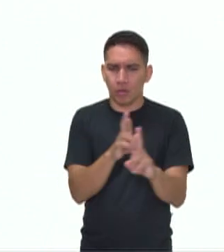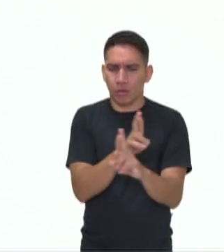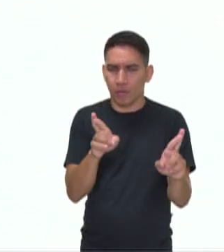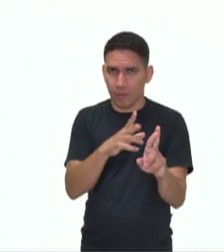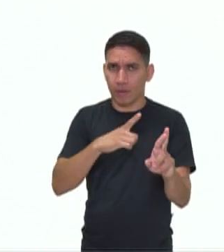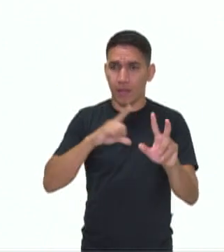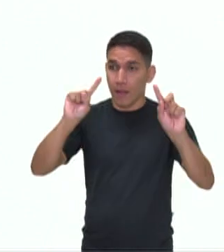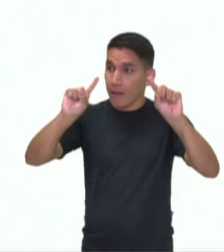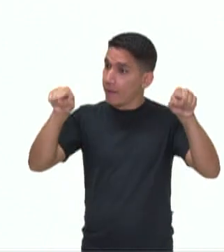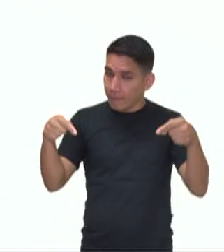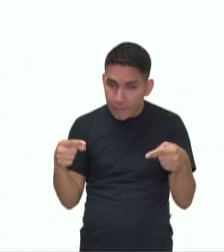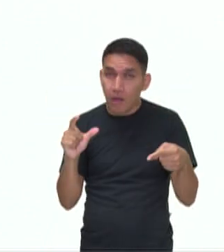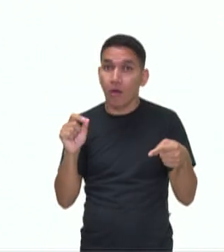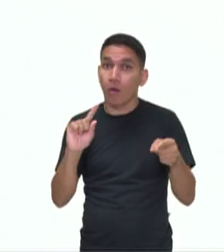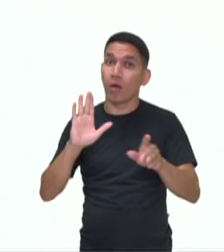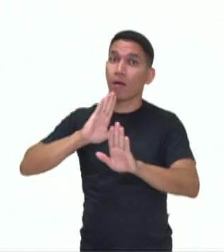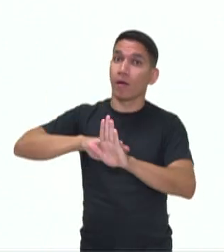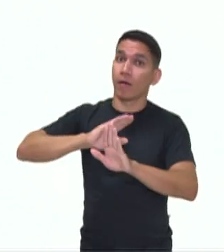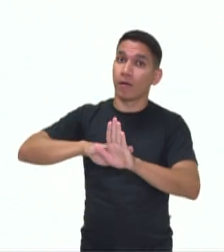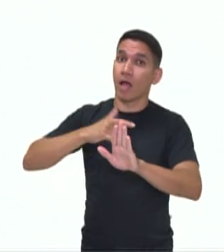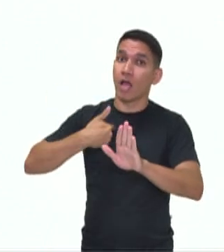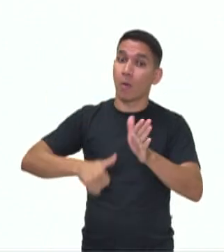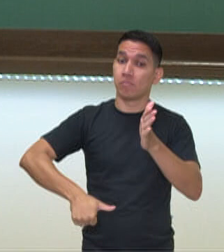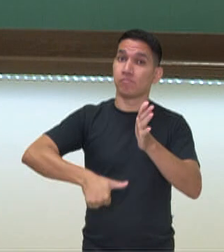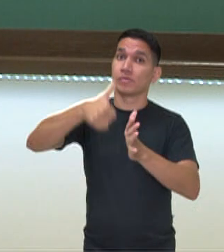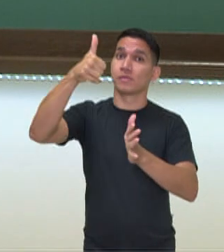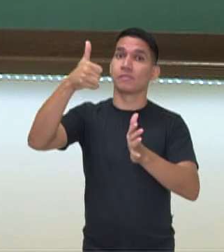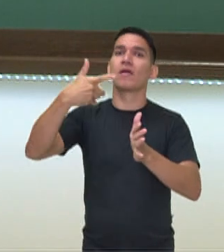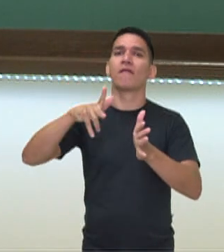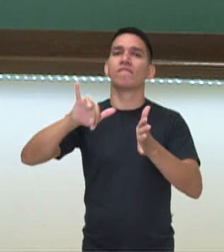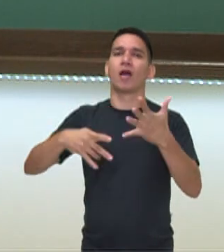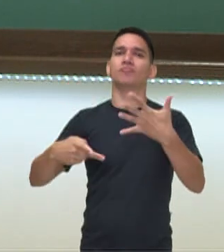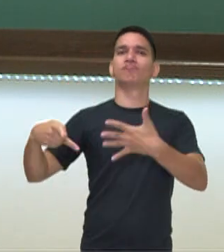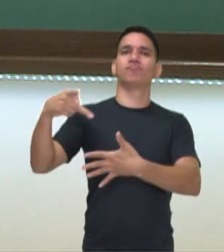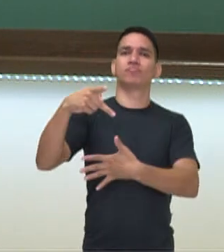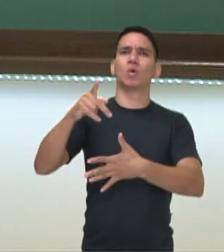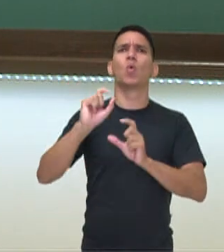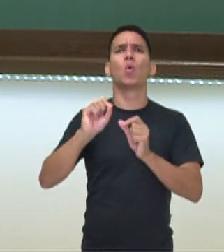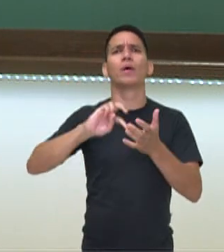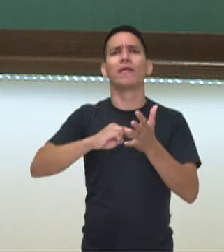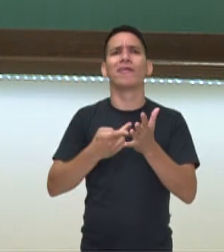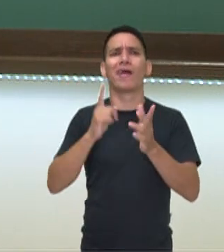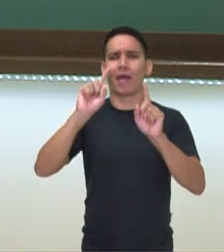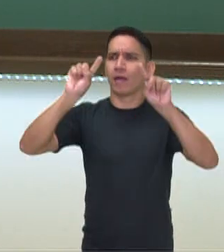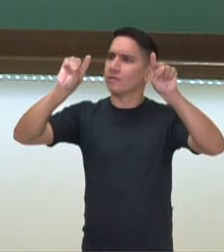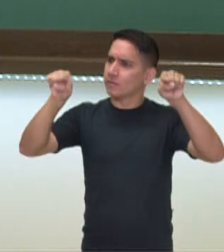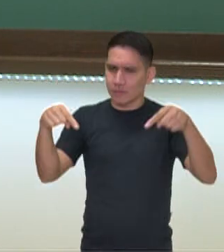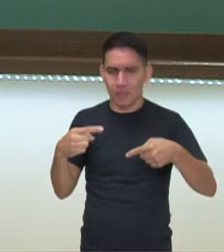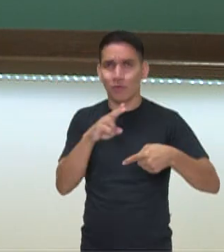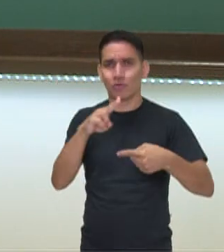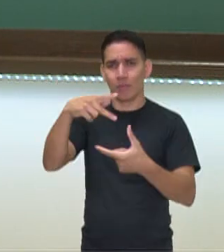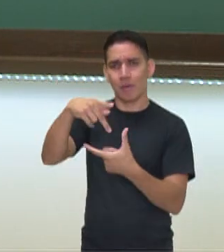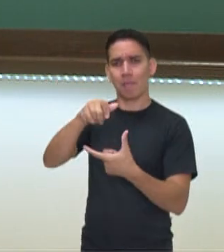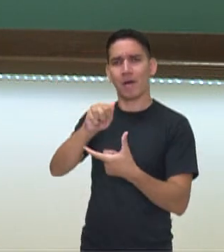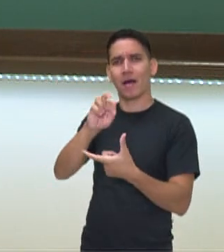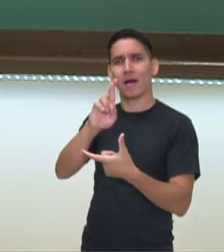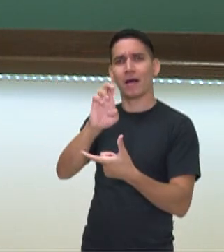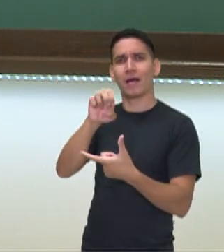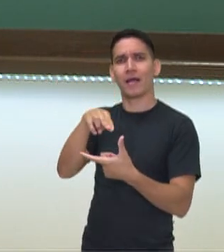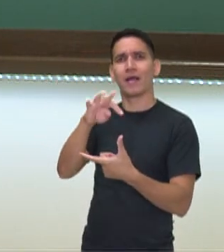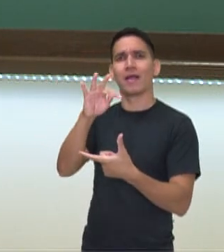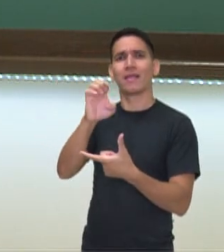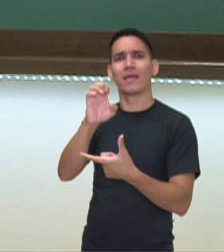é aquele que sinaliza que eu vou resolver primeiro? Qual que é o parênteses? O parênteses é aquele que parece duas conchinhas assim,